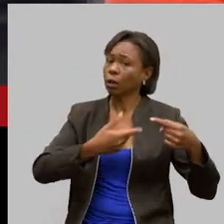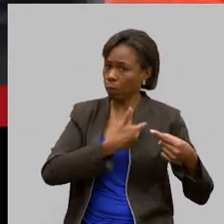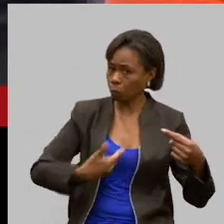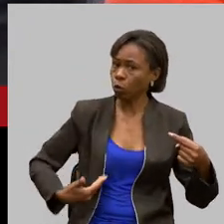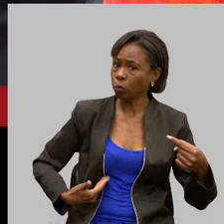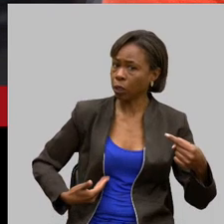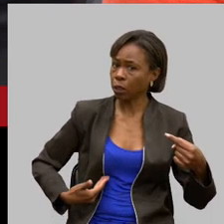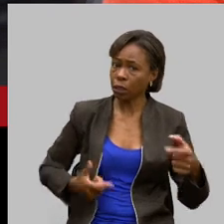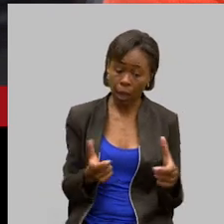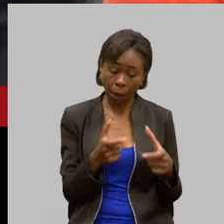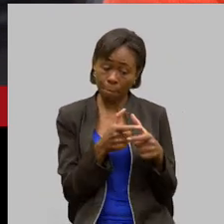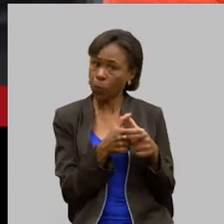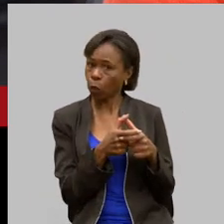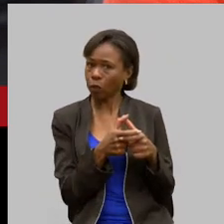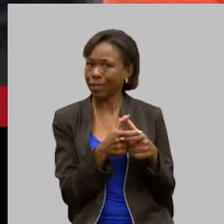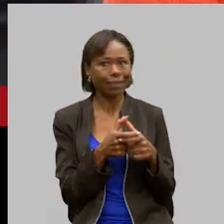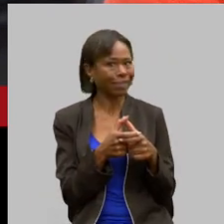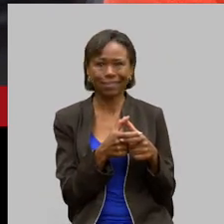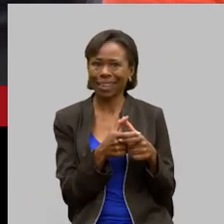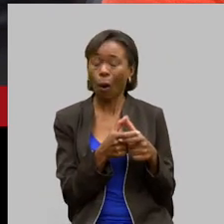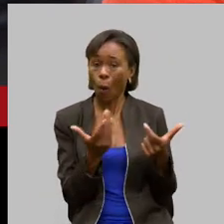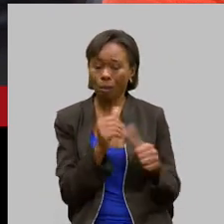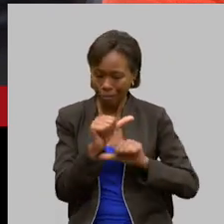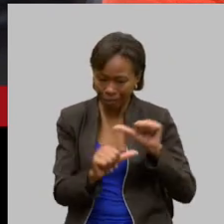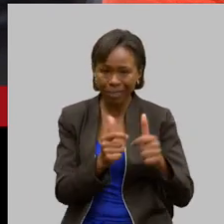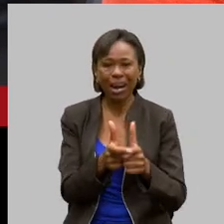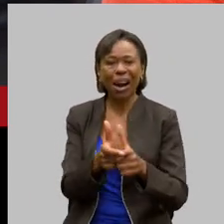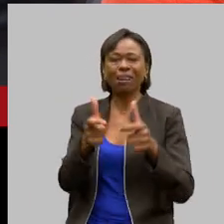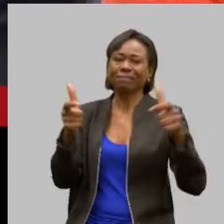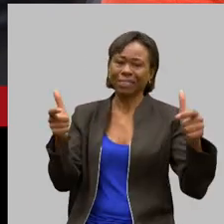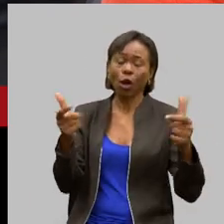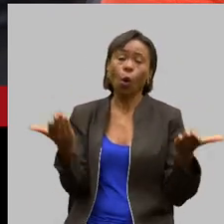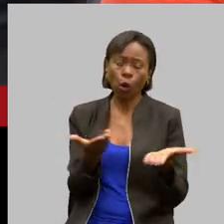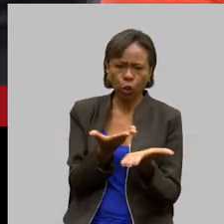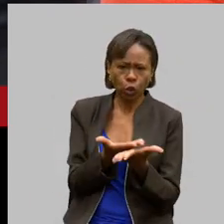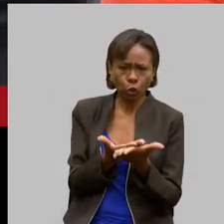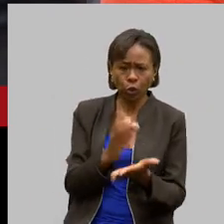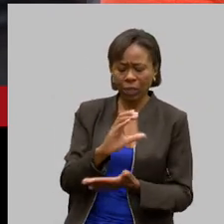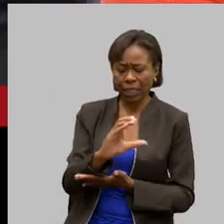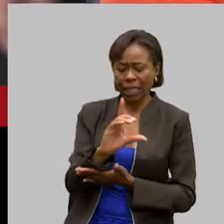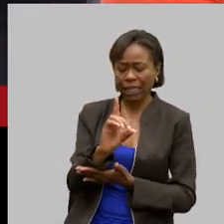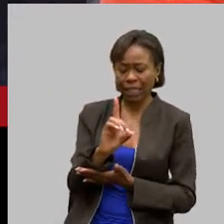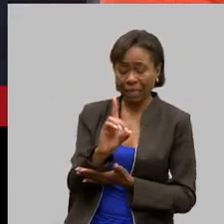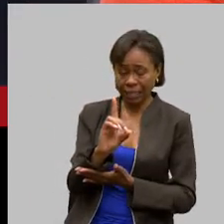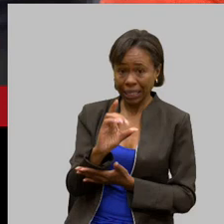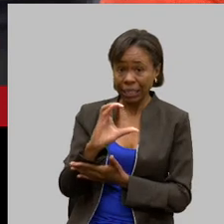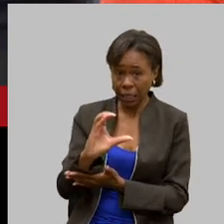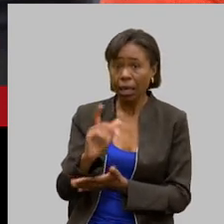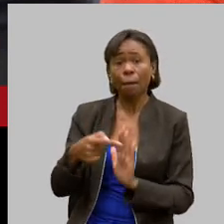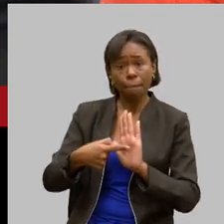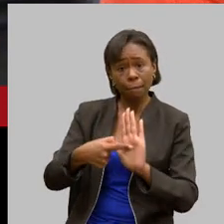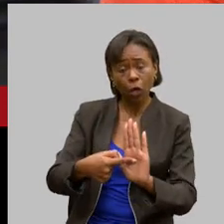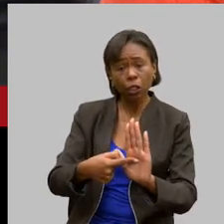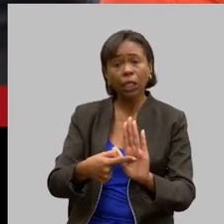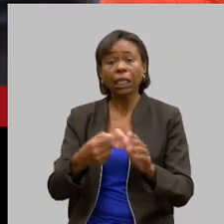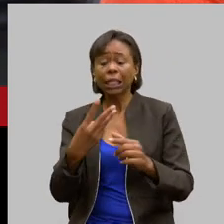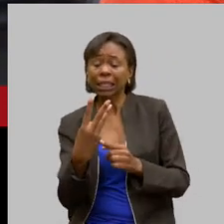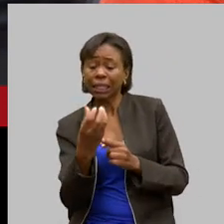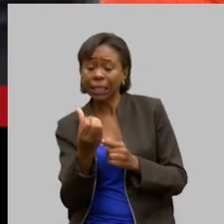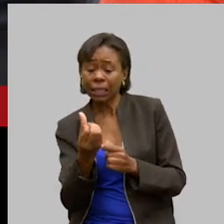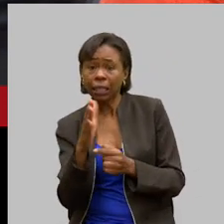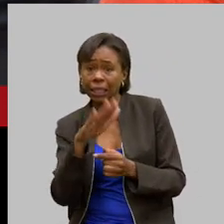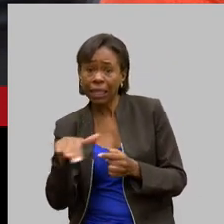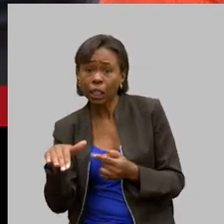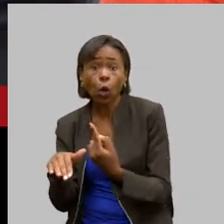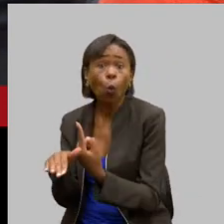né se nós temos aí estudos do CDC que nos comprovam que hoje uma em cada 30 crianças nascidas tem